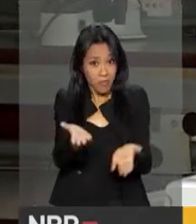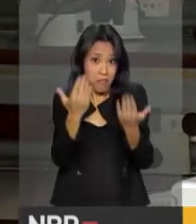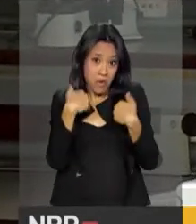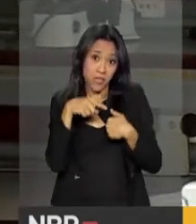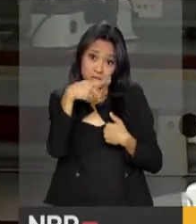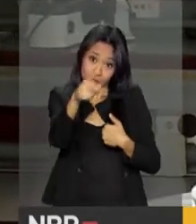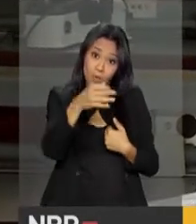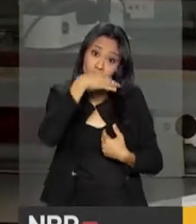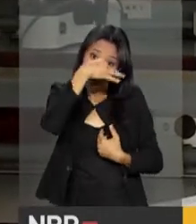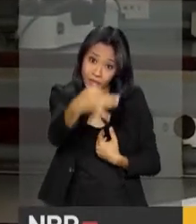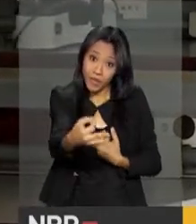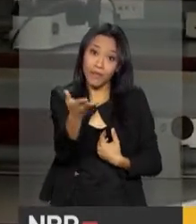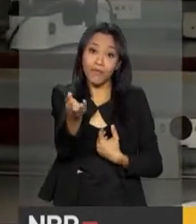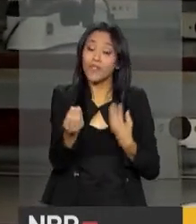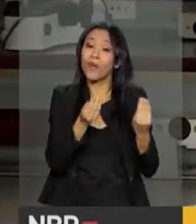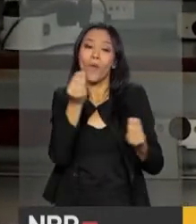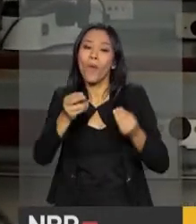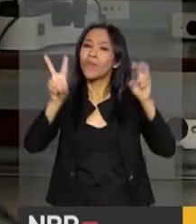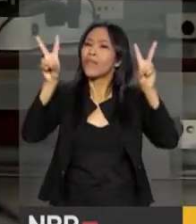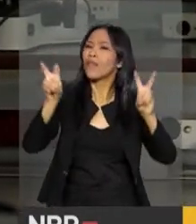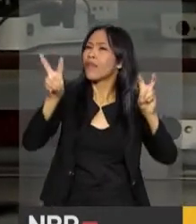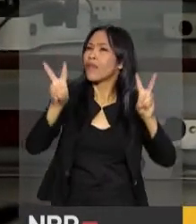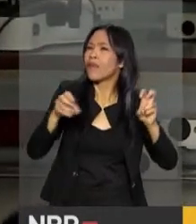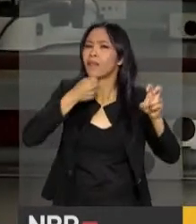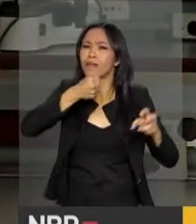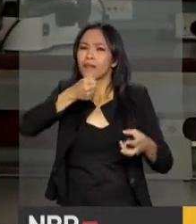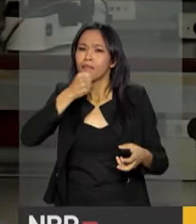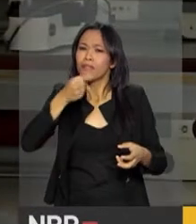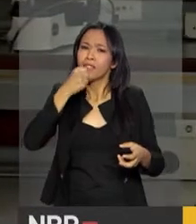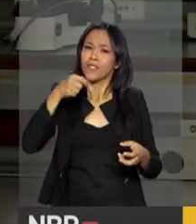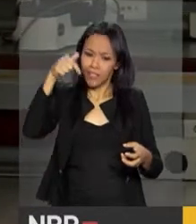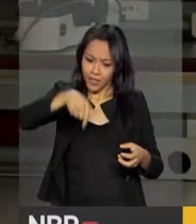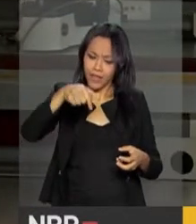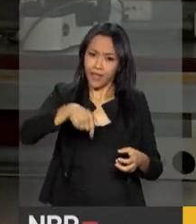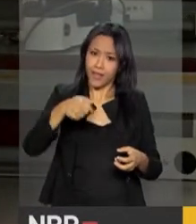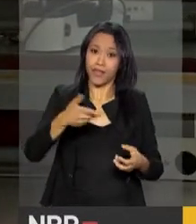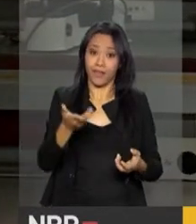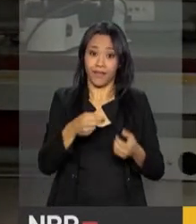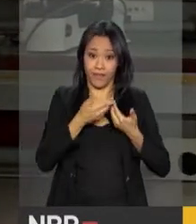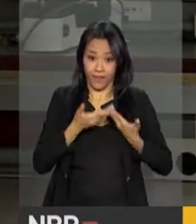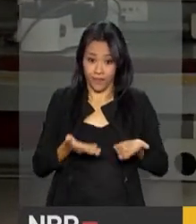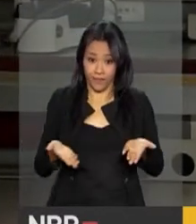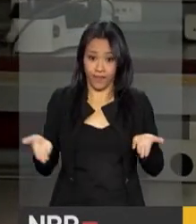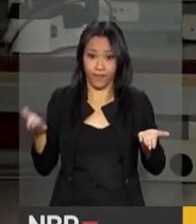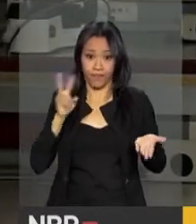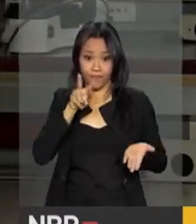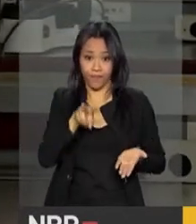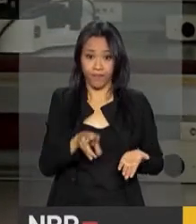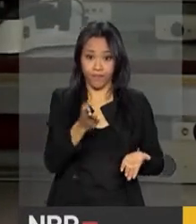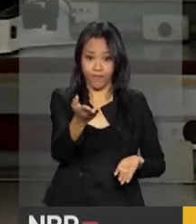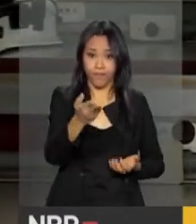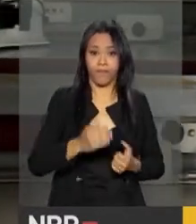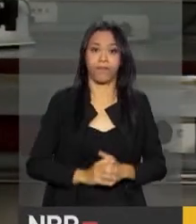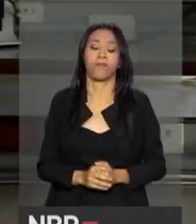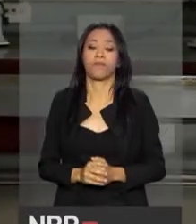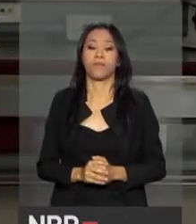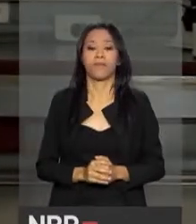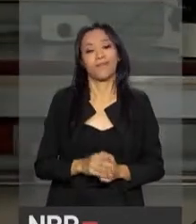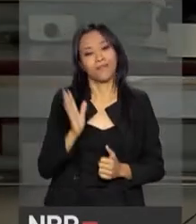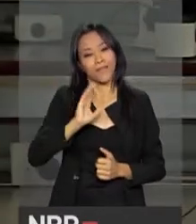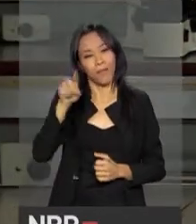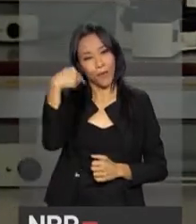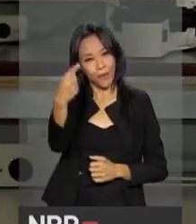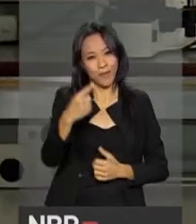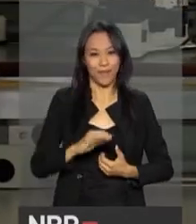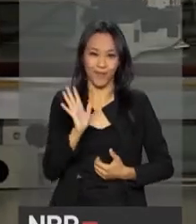a sua sugestão de pauta ou de entrevista programas lbr a roubar abc.com ponto br até